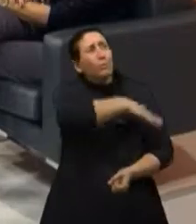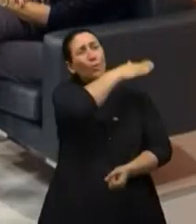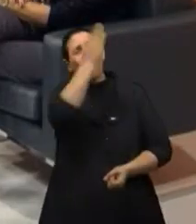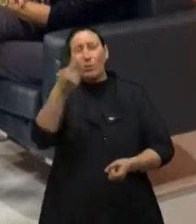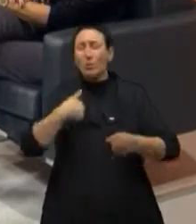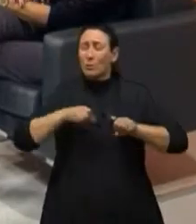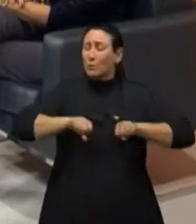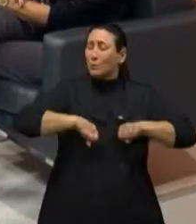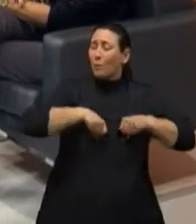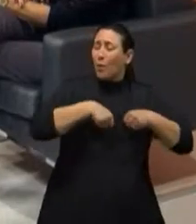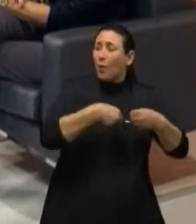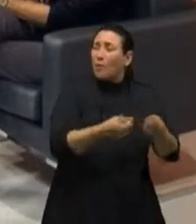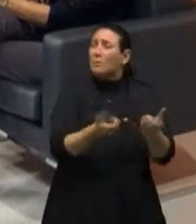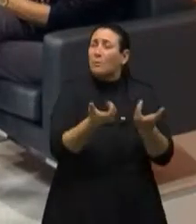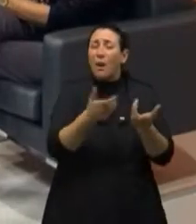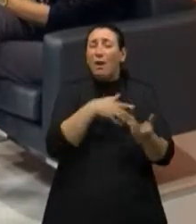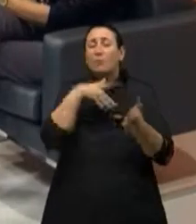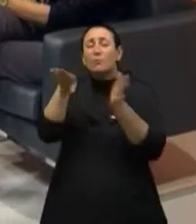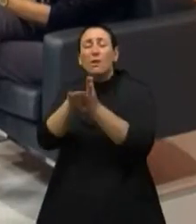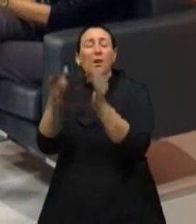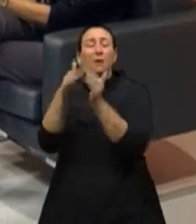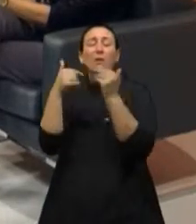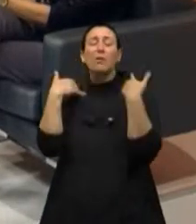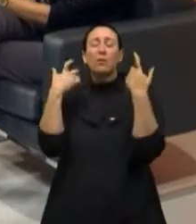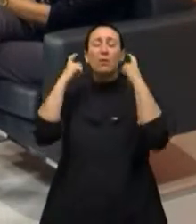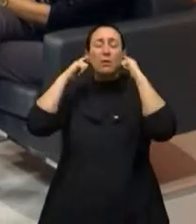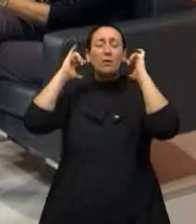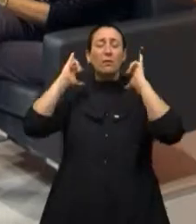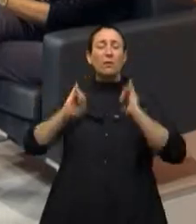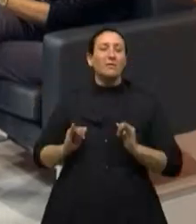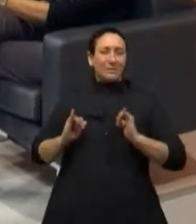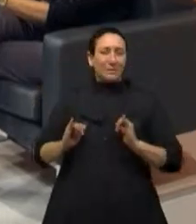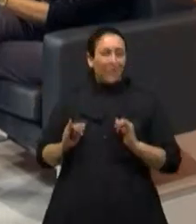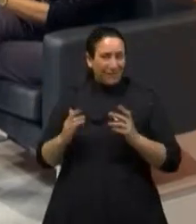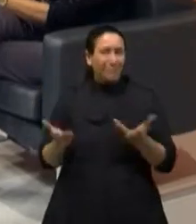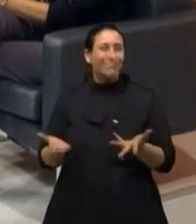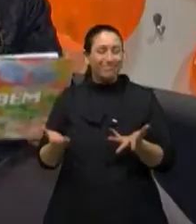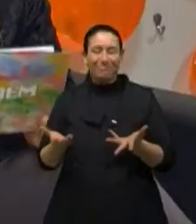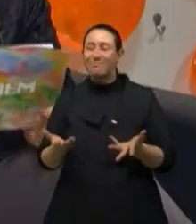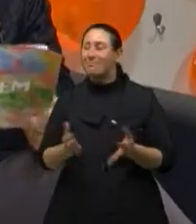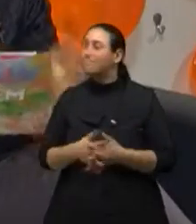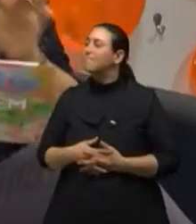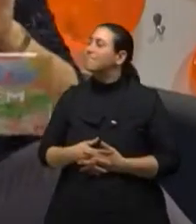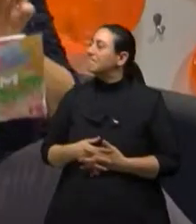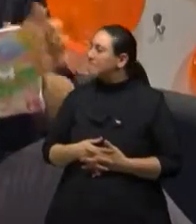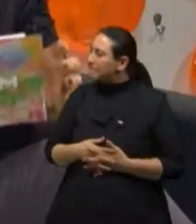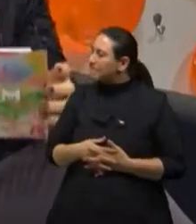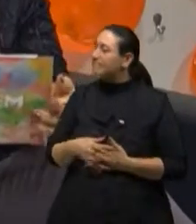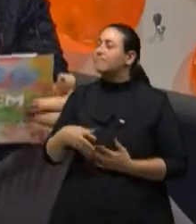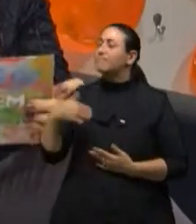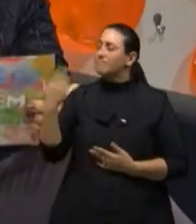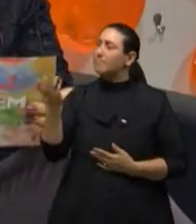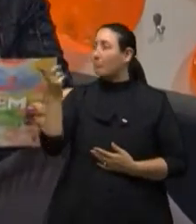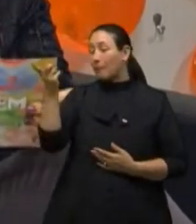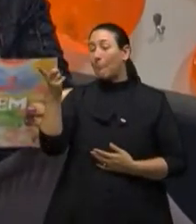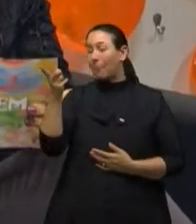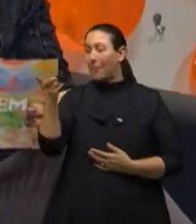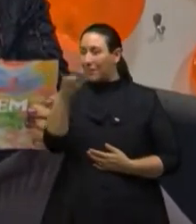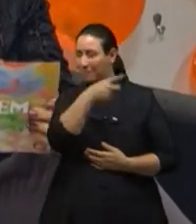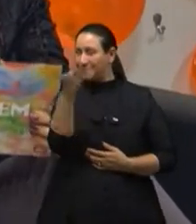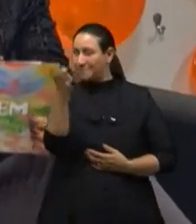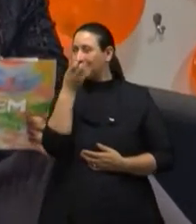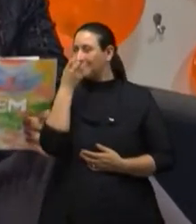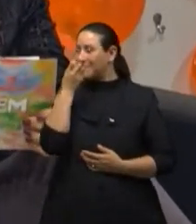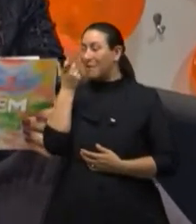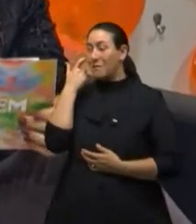casa é enorme Claro é a qualidade de vida sim com certeza diminui Claro agora uma pergunta também daquelas que vocês vão dizer que gostaram que eu